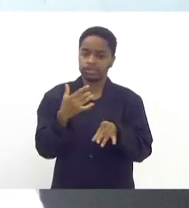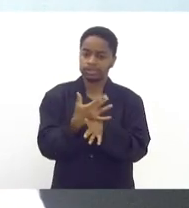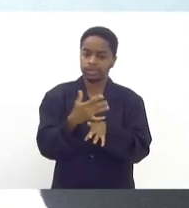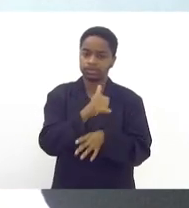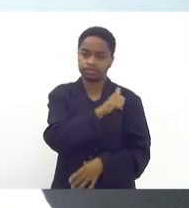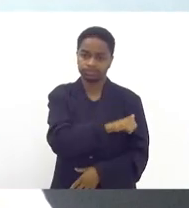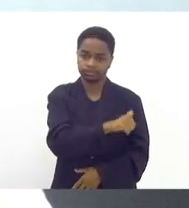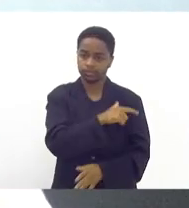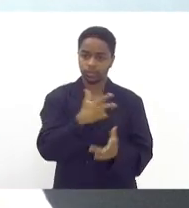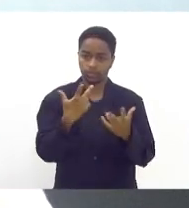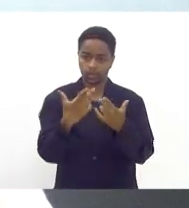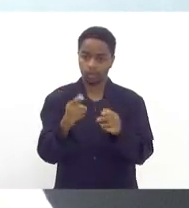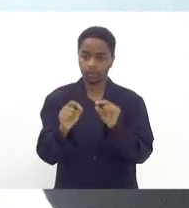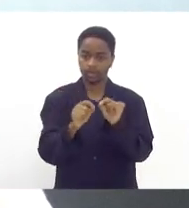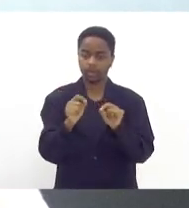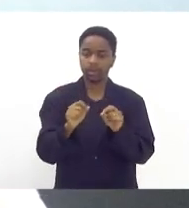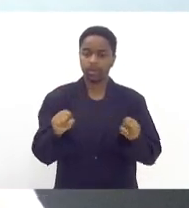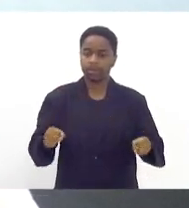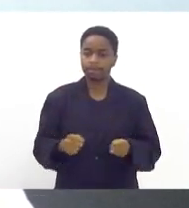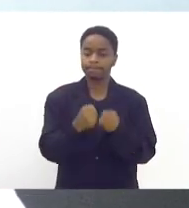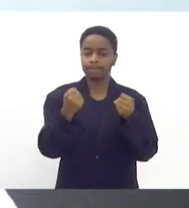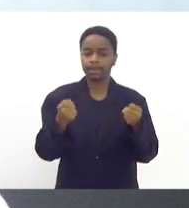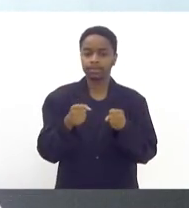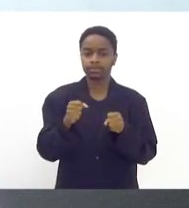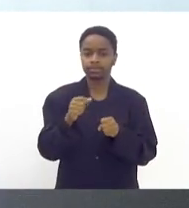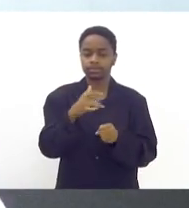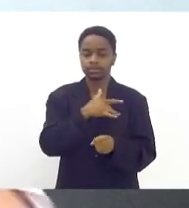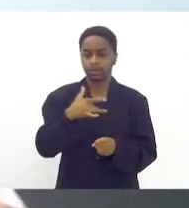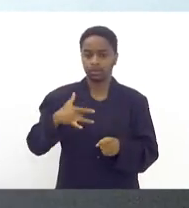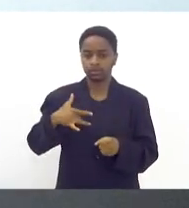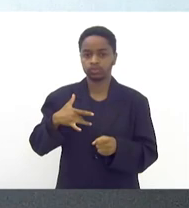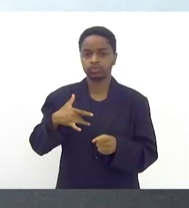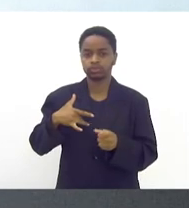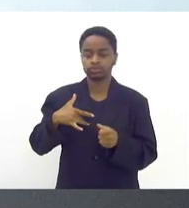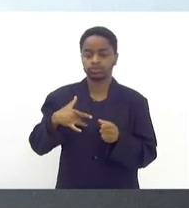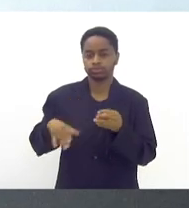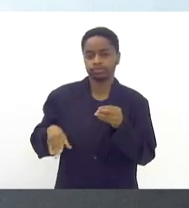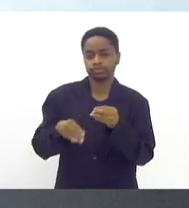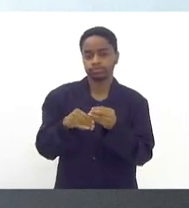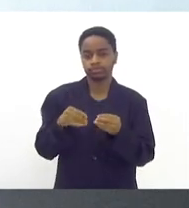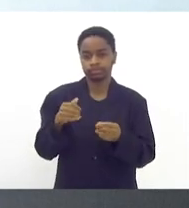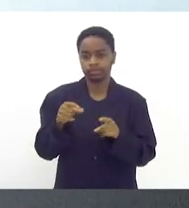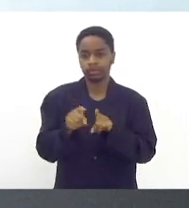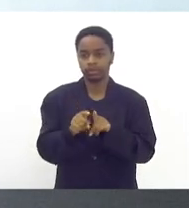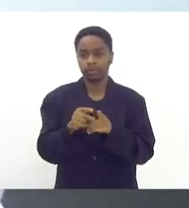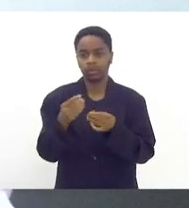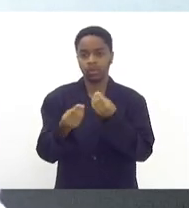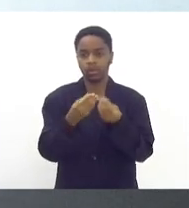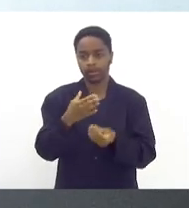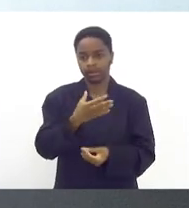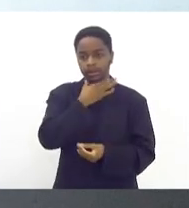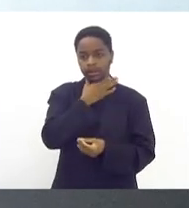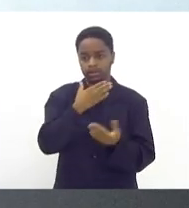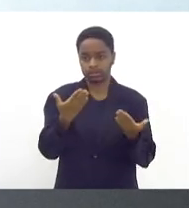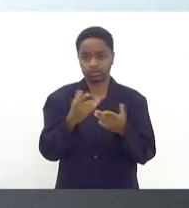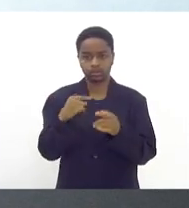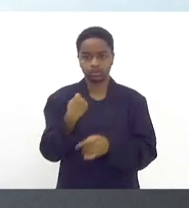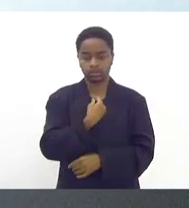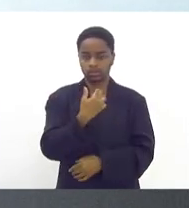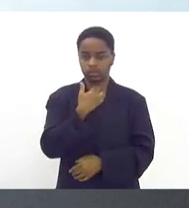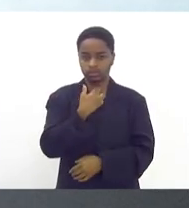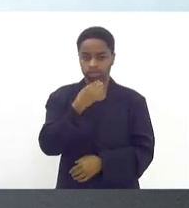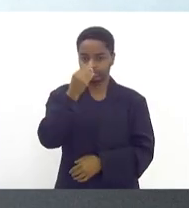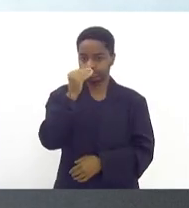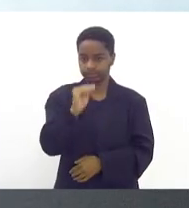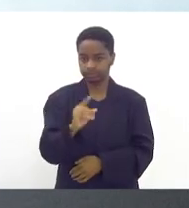diferente que é o impacto da Saúde suplementar e a crise que a saúde suplementar tem vivido isso nós não podemos ignorar sabemos